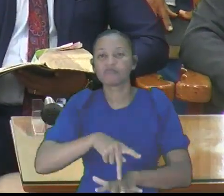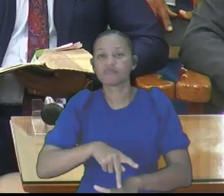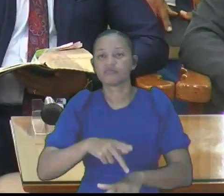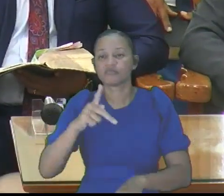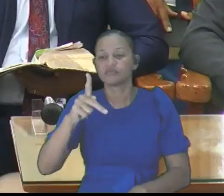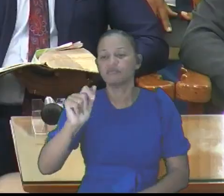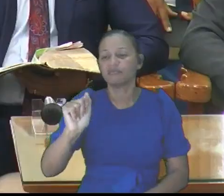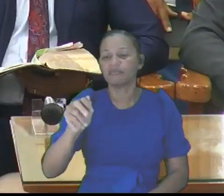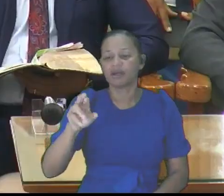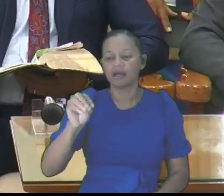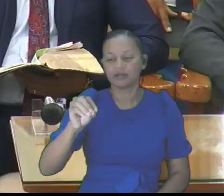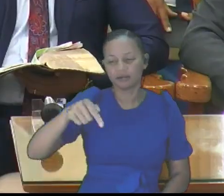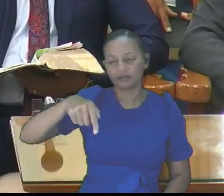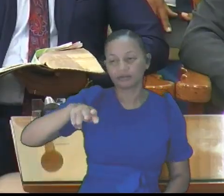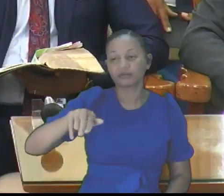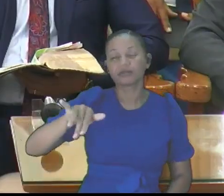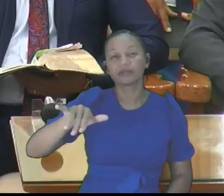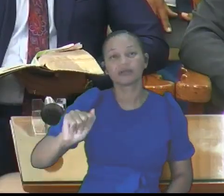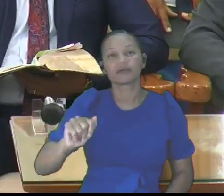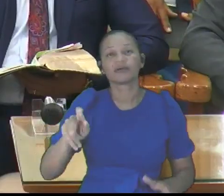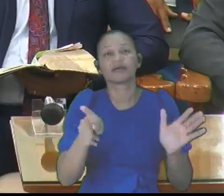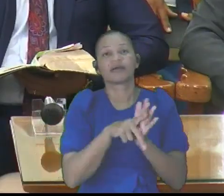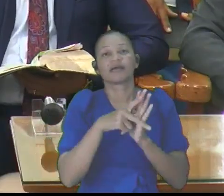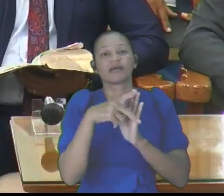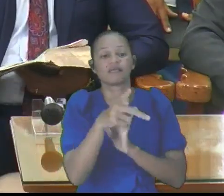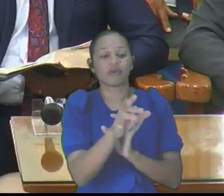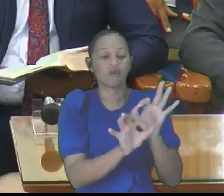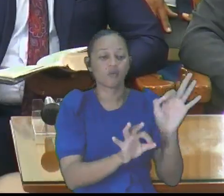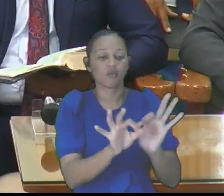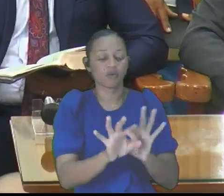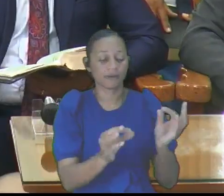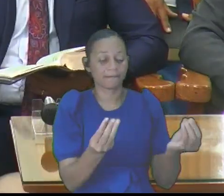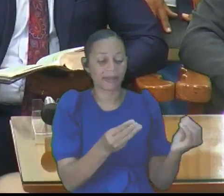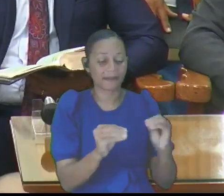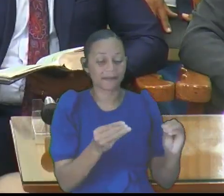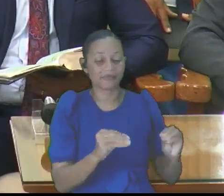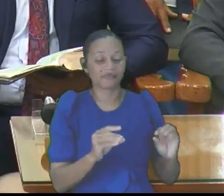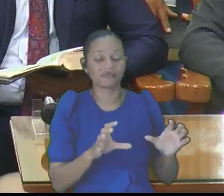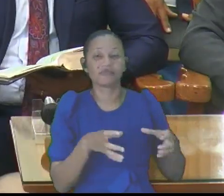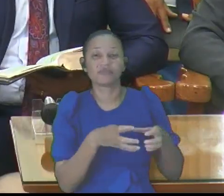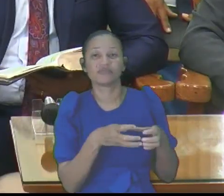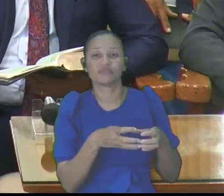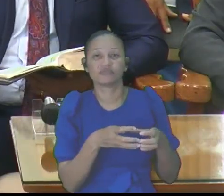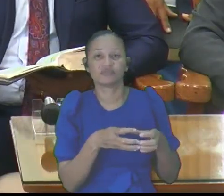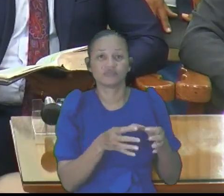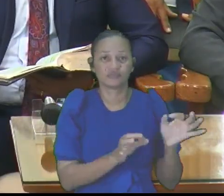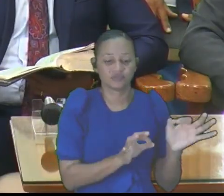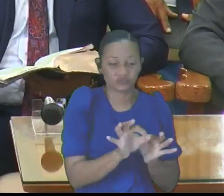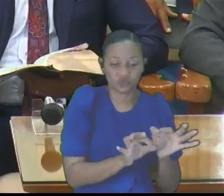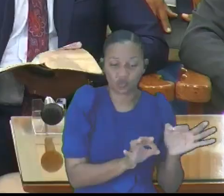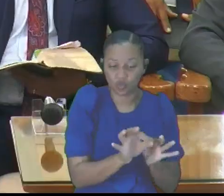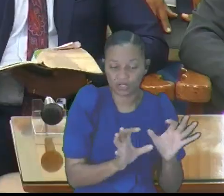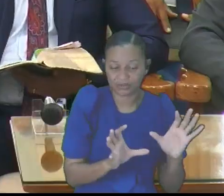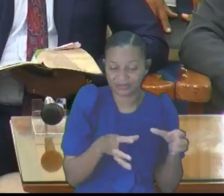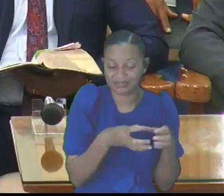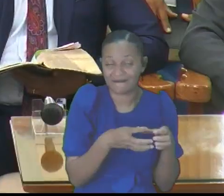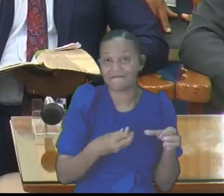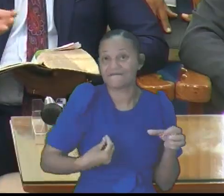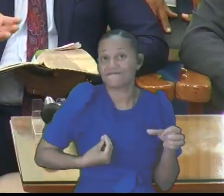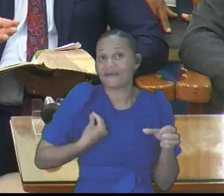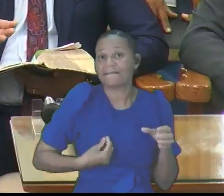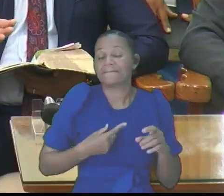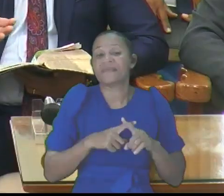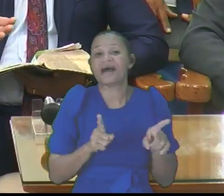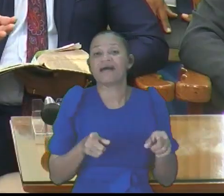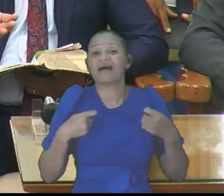Não importa. Isso faz parte da A igreja é um organismo vivo, mas que